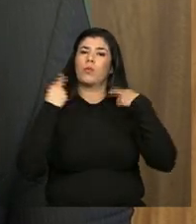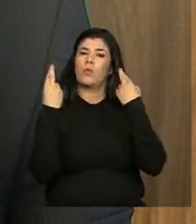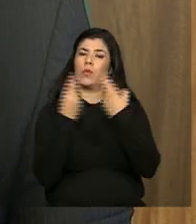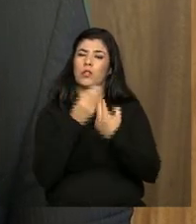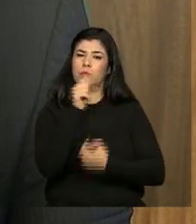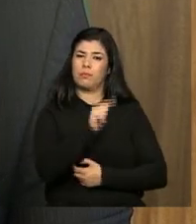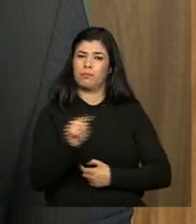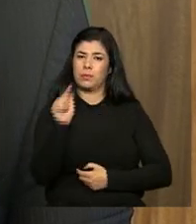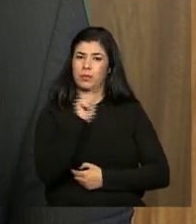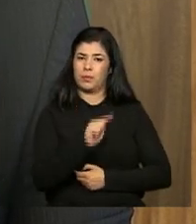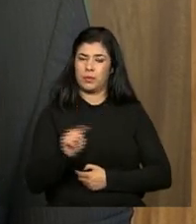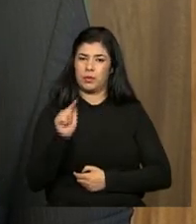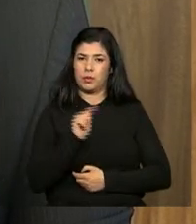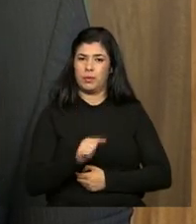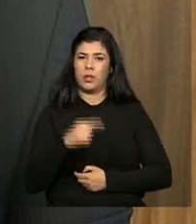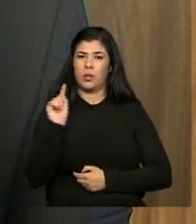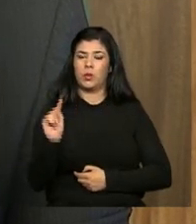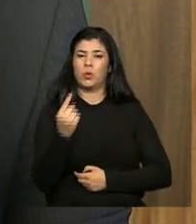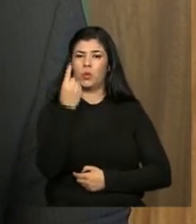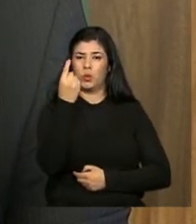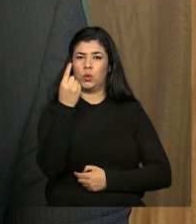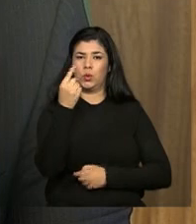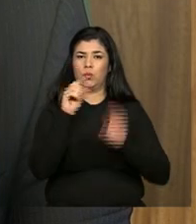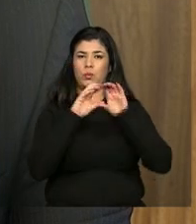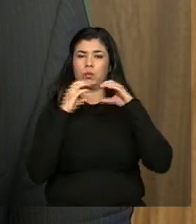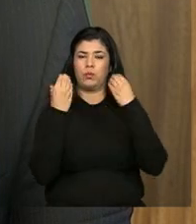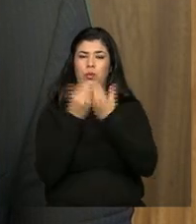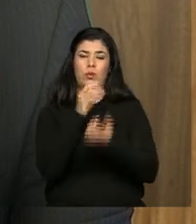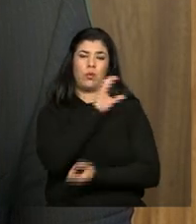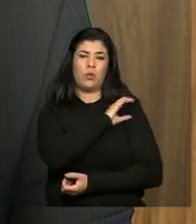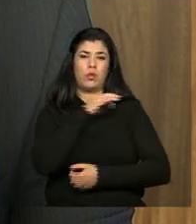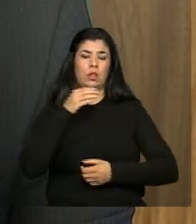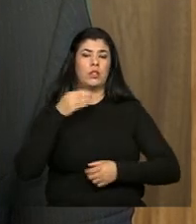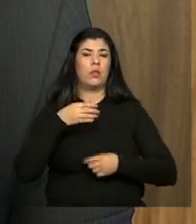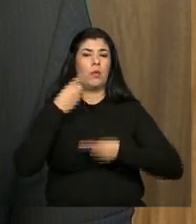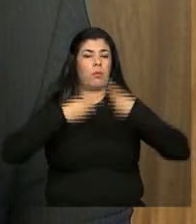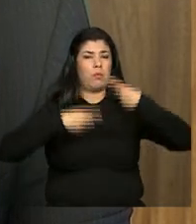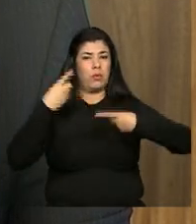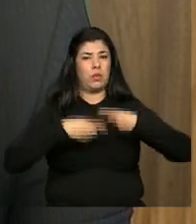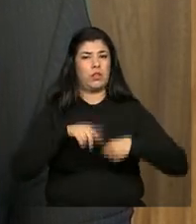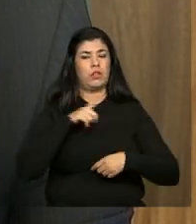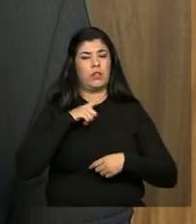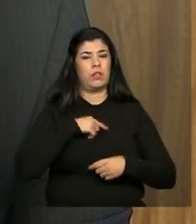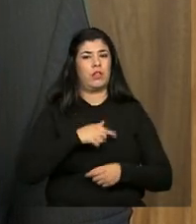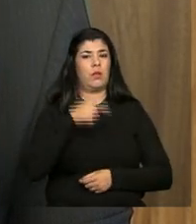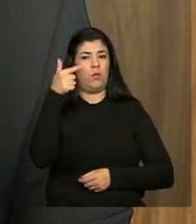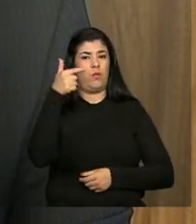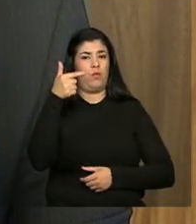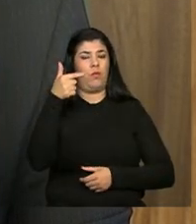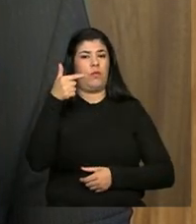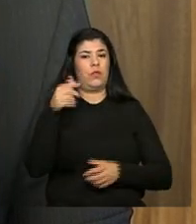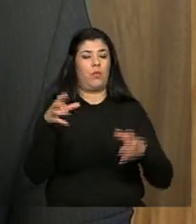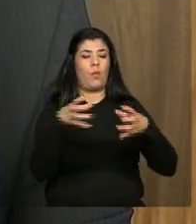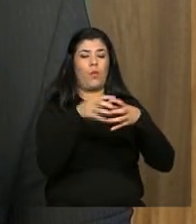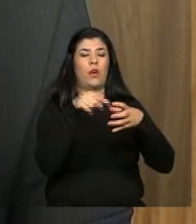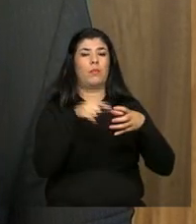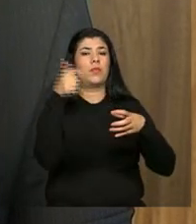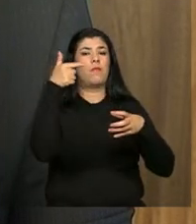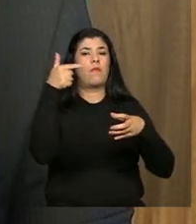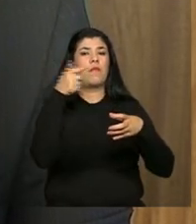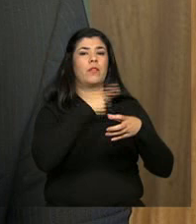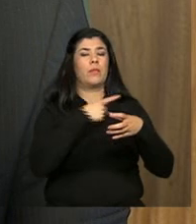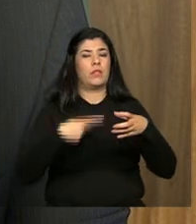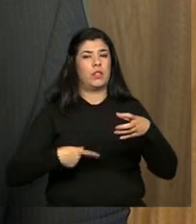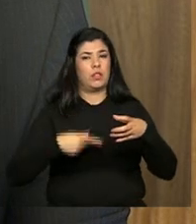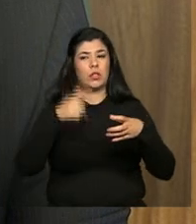semanal de uma coordenação política e institucional no qual fará parte o vice-presidente e Ministro inclusive de outros partidos